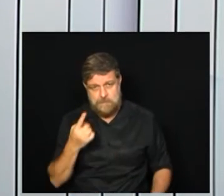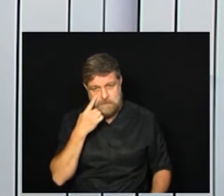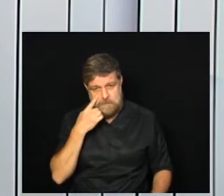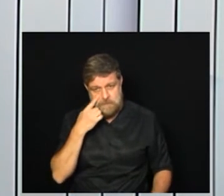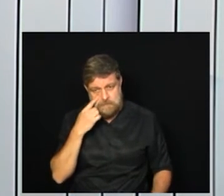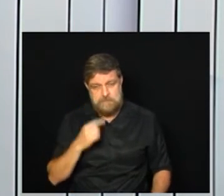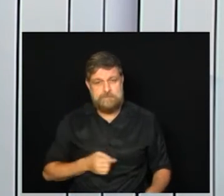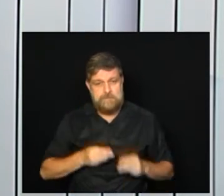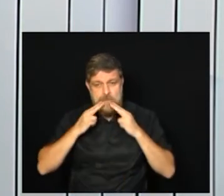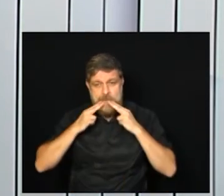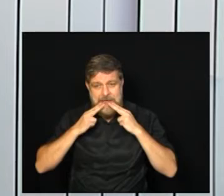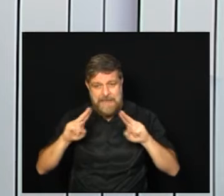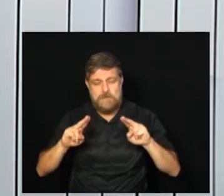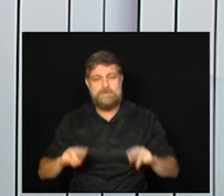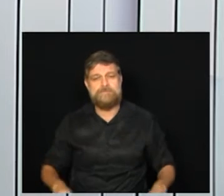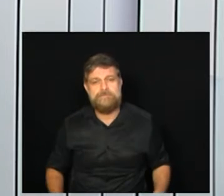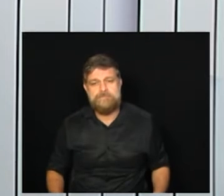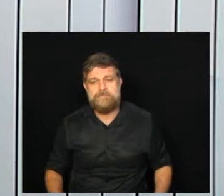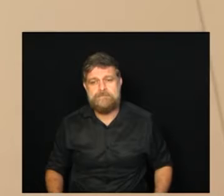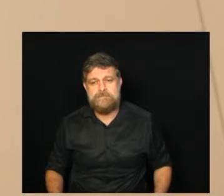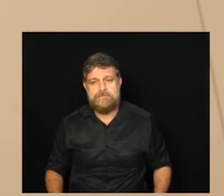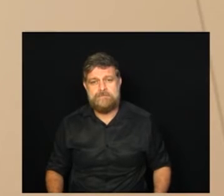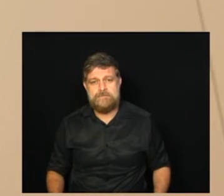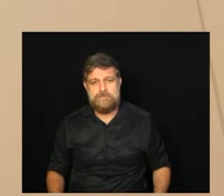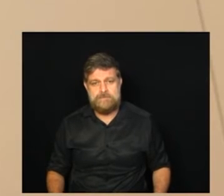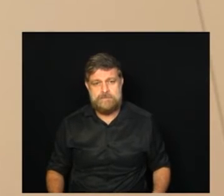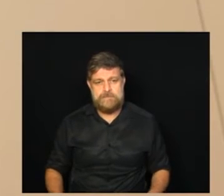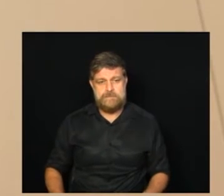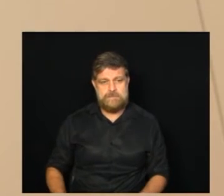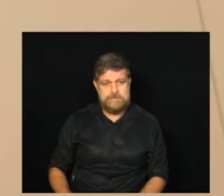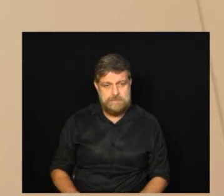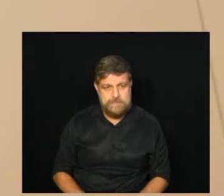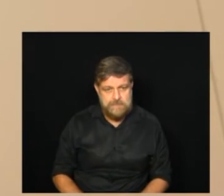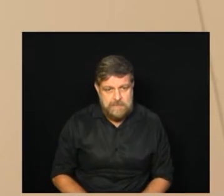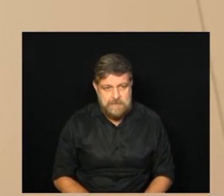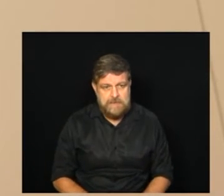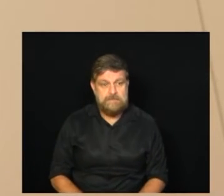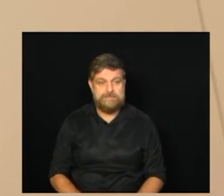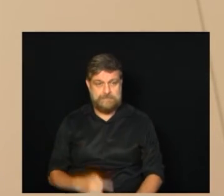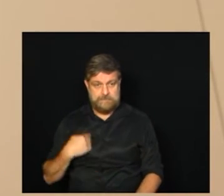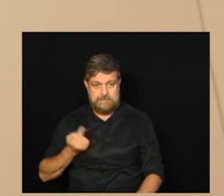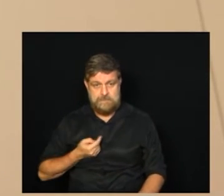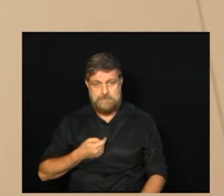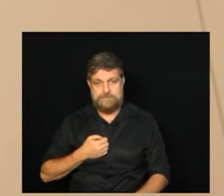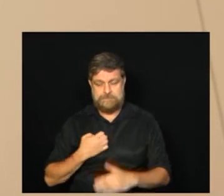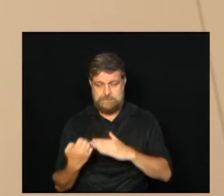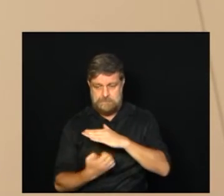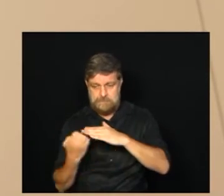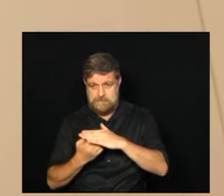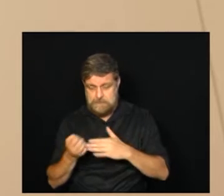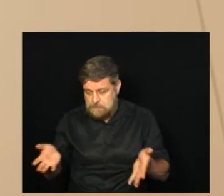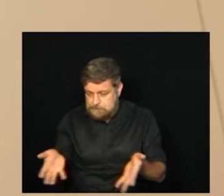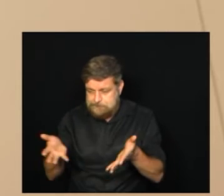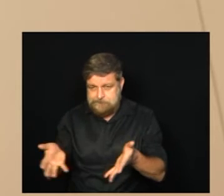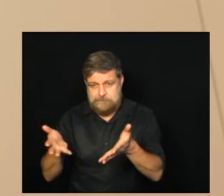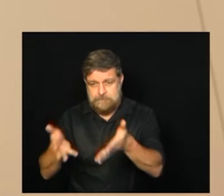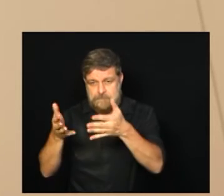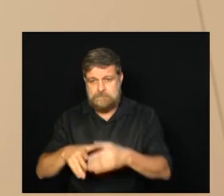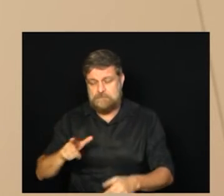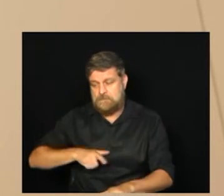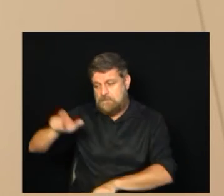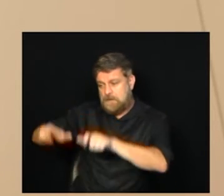no nosso dia a dia em busca dessa educação financeira e de melhorar a nossa condição. Agradeço a disponibilidade